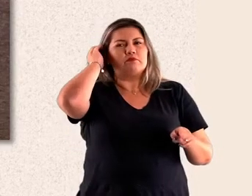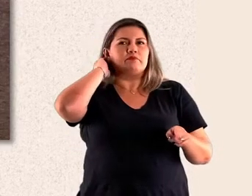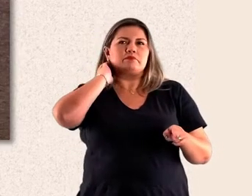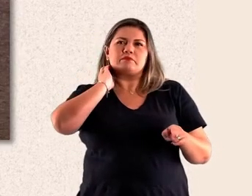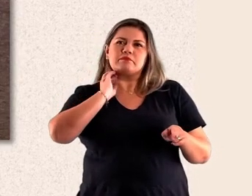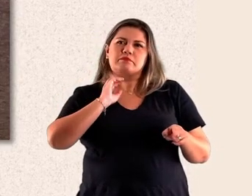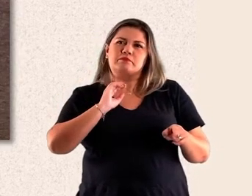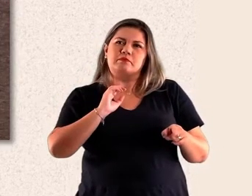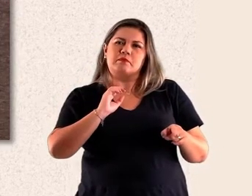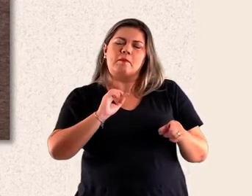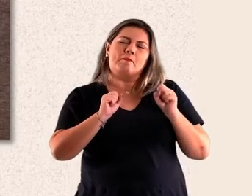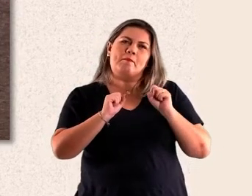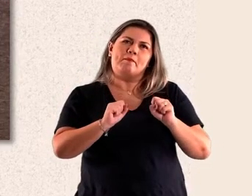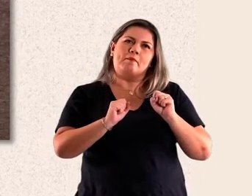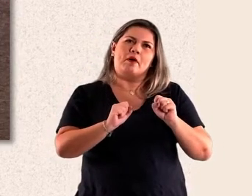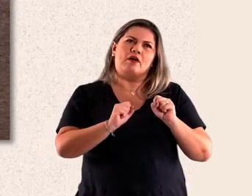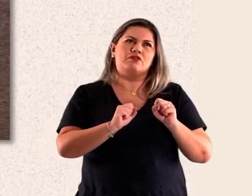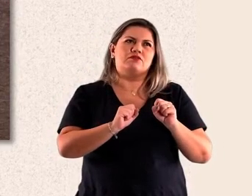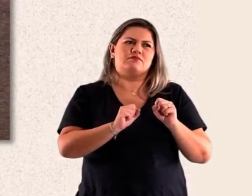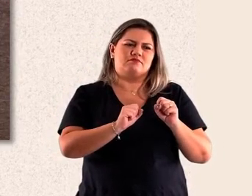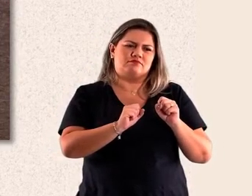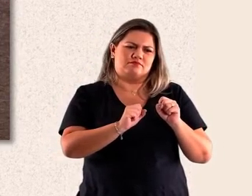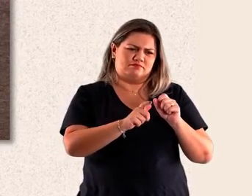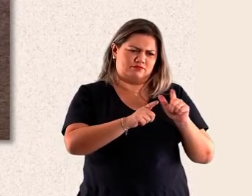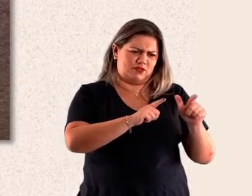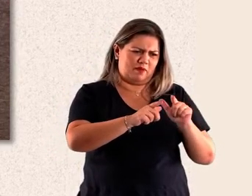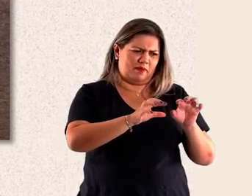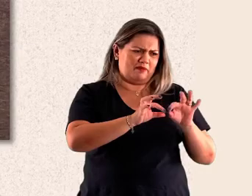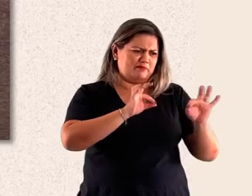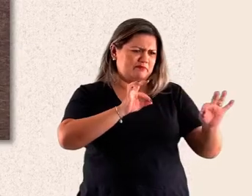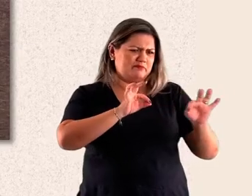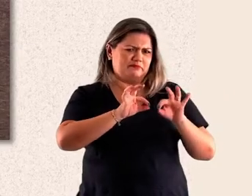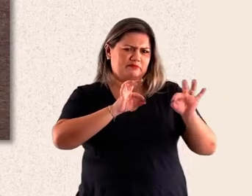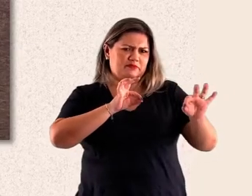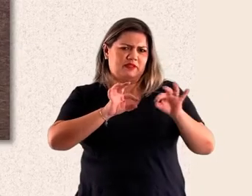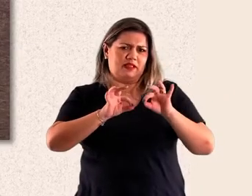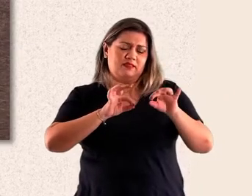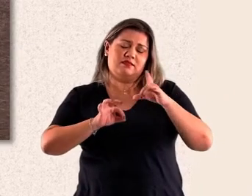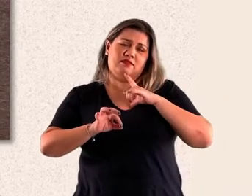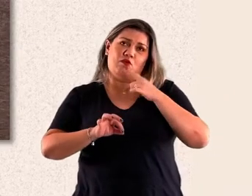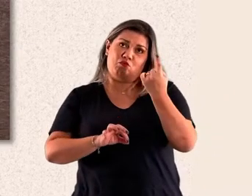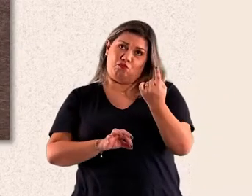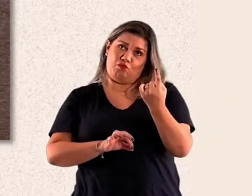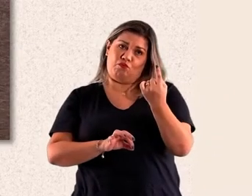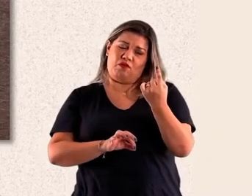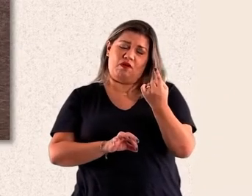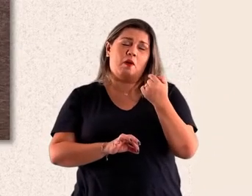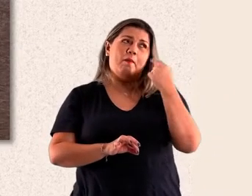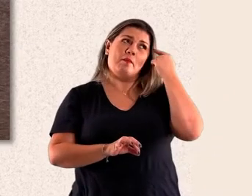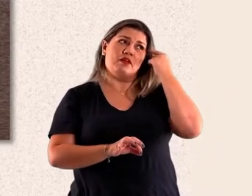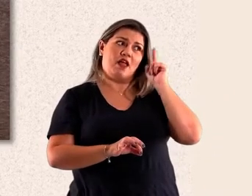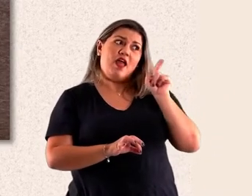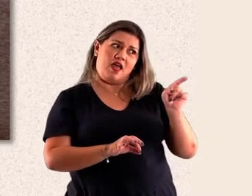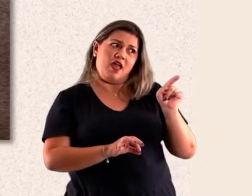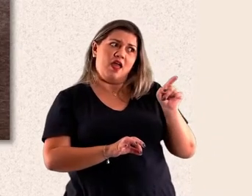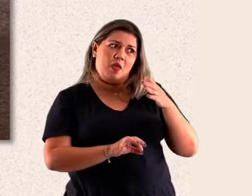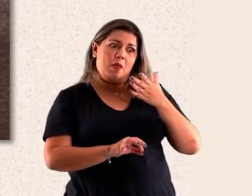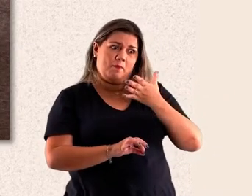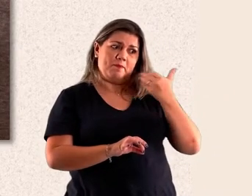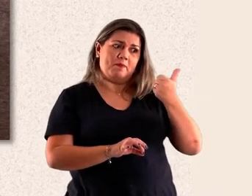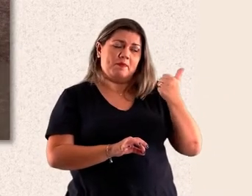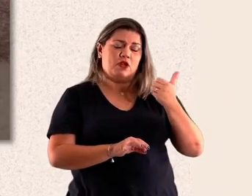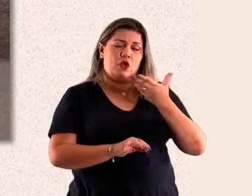bem é longe né que tenha um lá que dê para pensar eu acho que é ter um bom amigo no